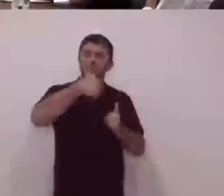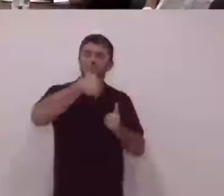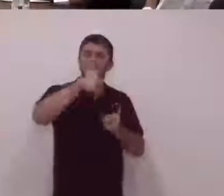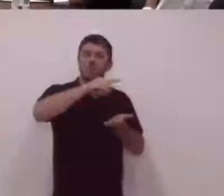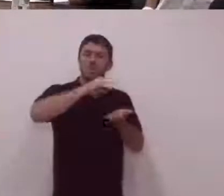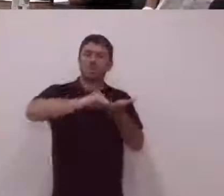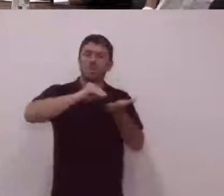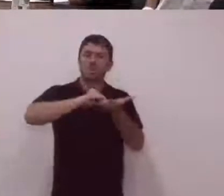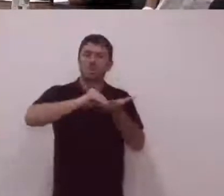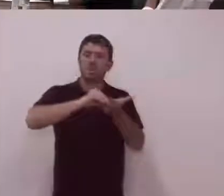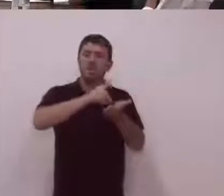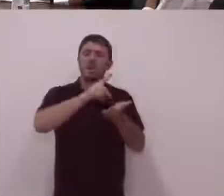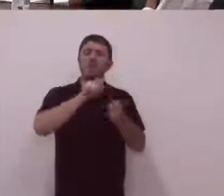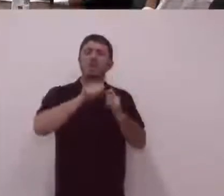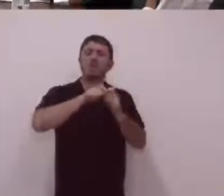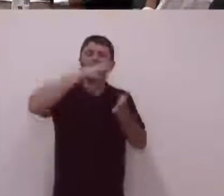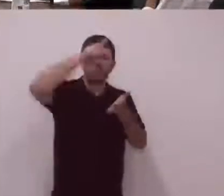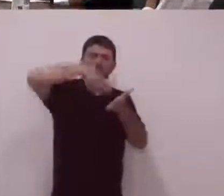pauta.